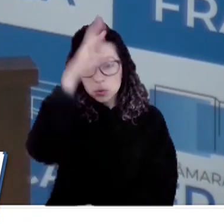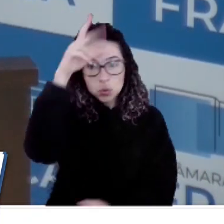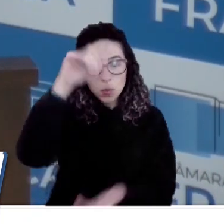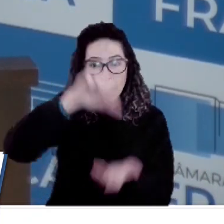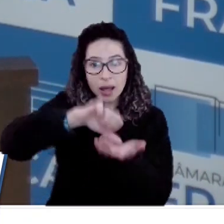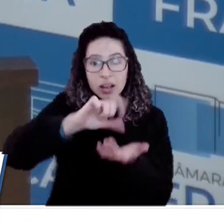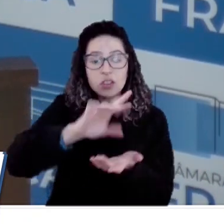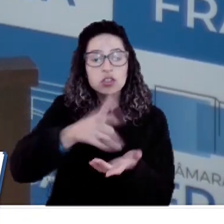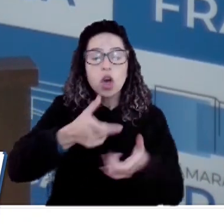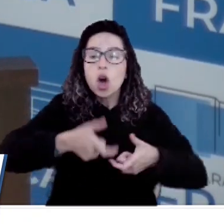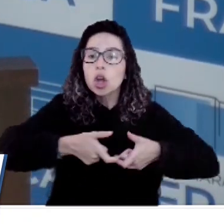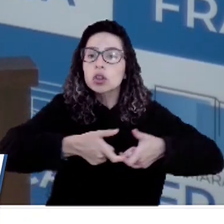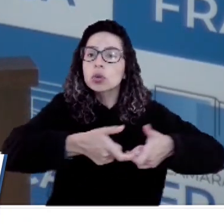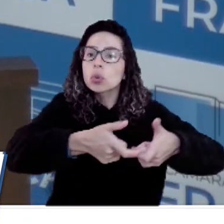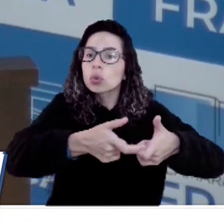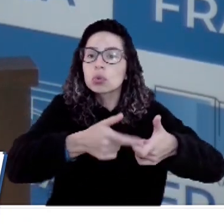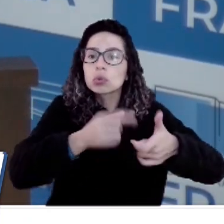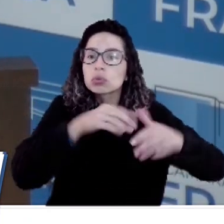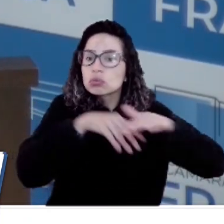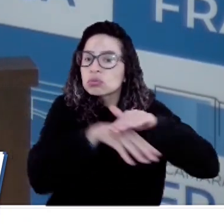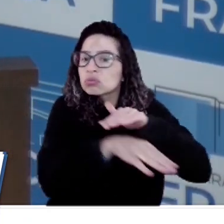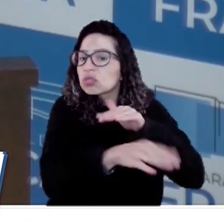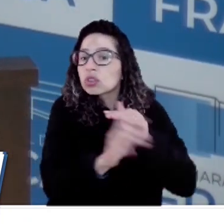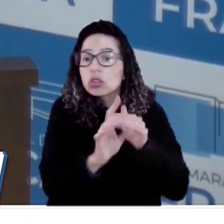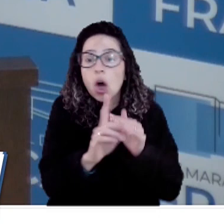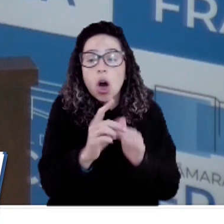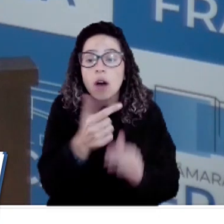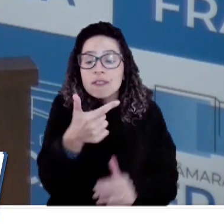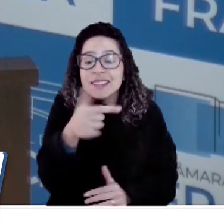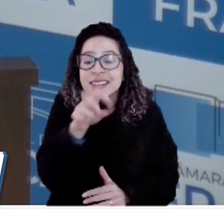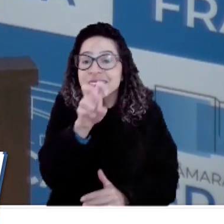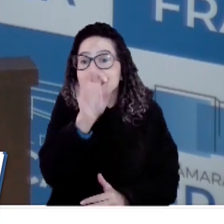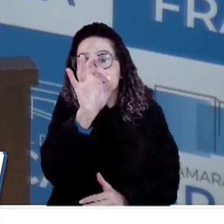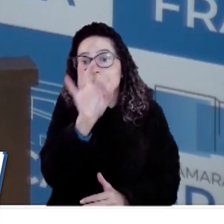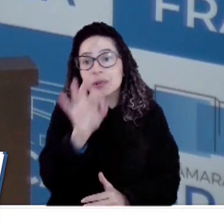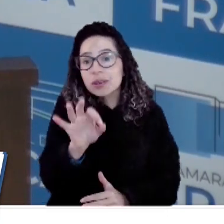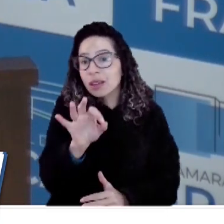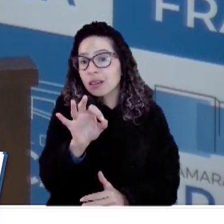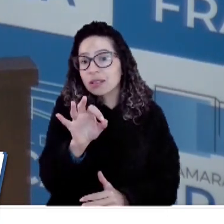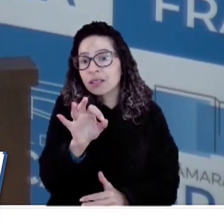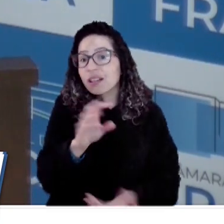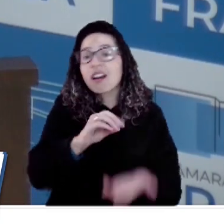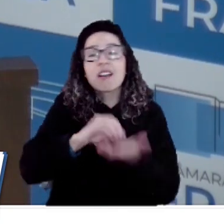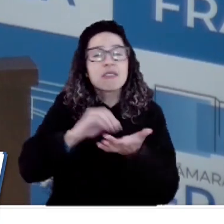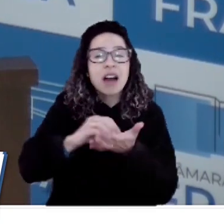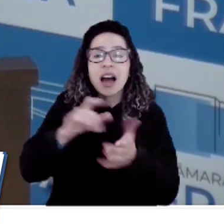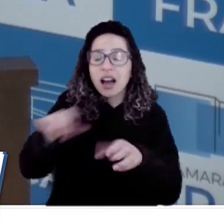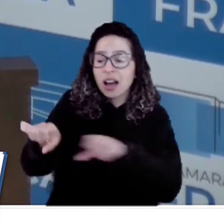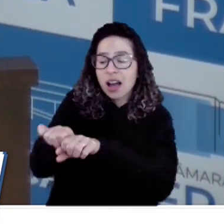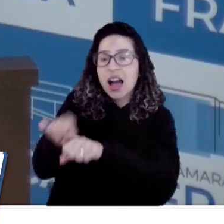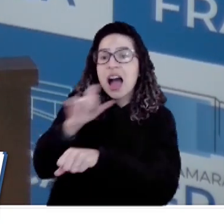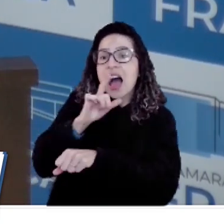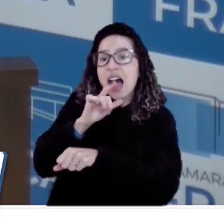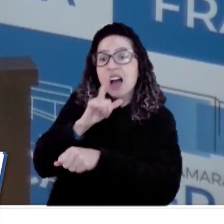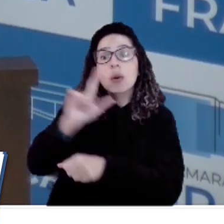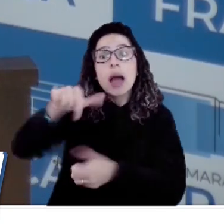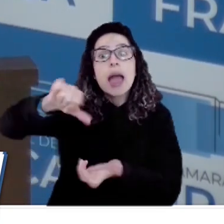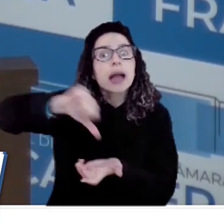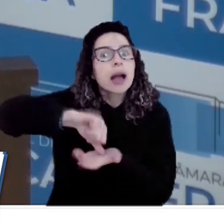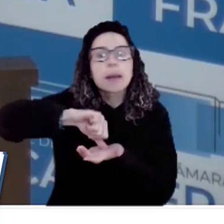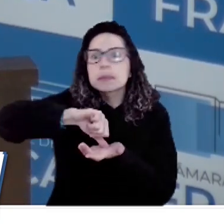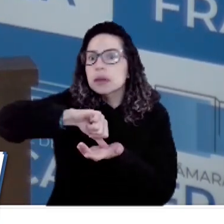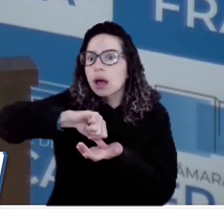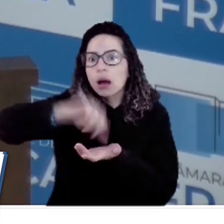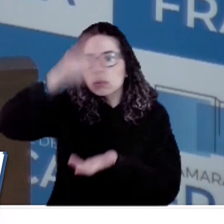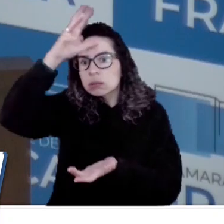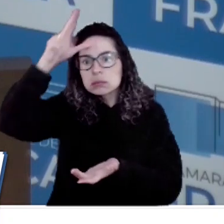esgoto, tratamento de esgoto. Falta ligação de águas numa capital igual Manaus,